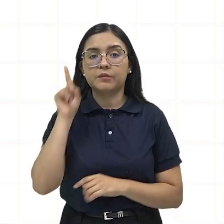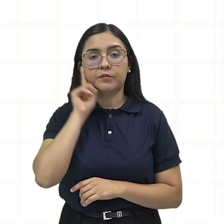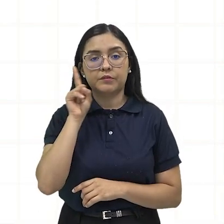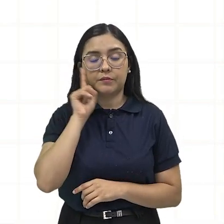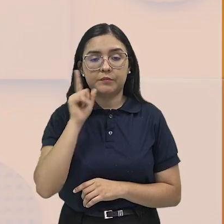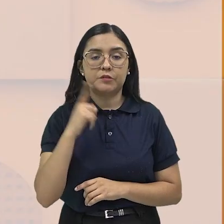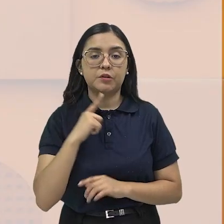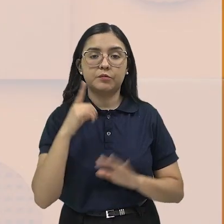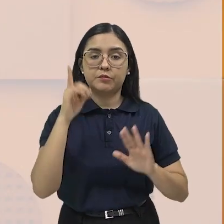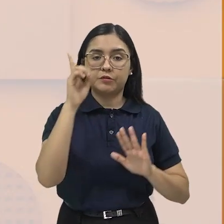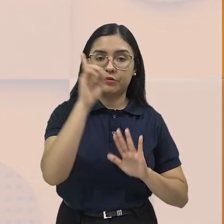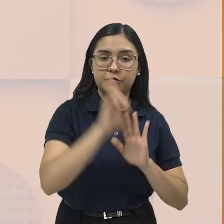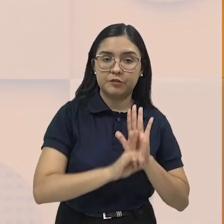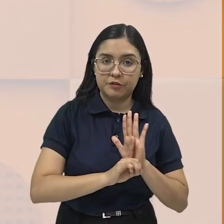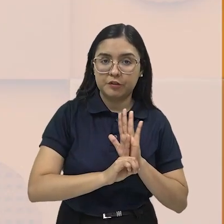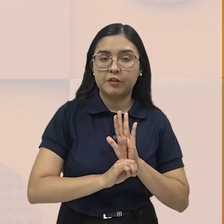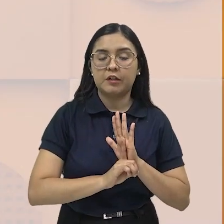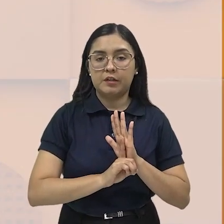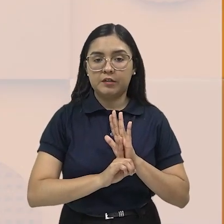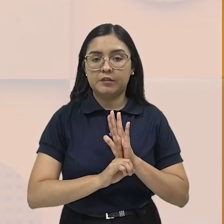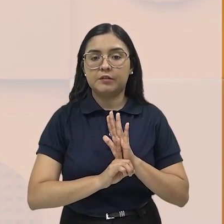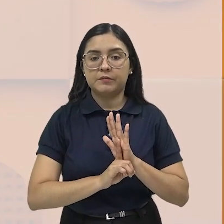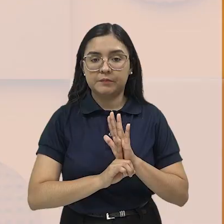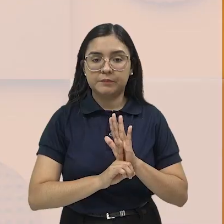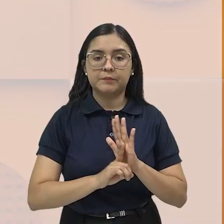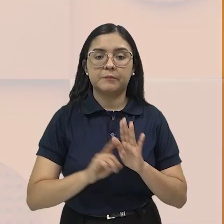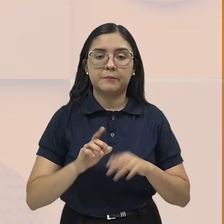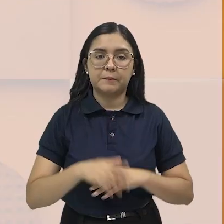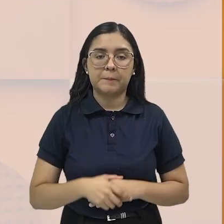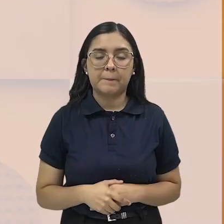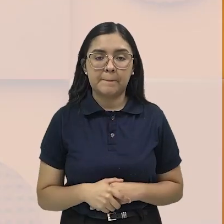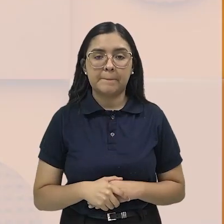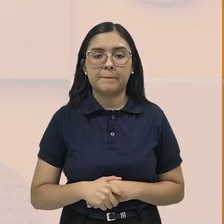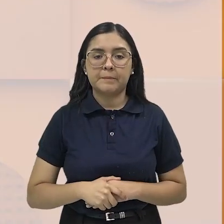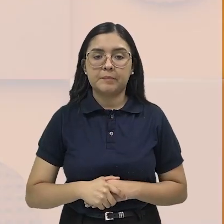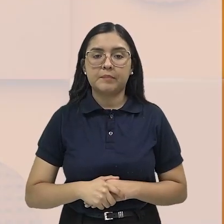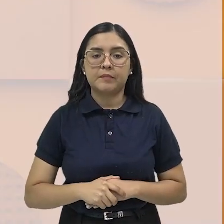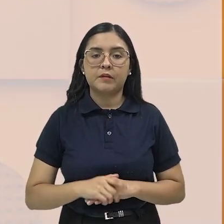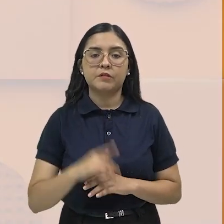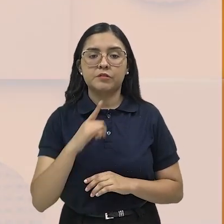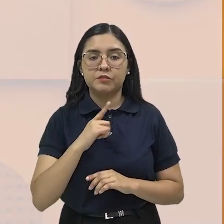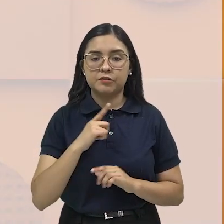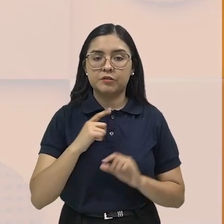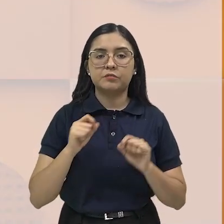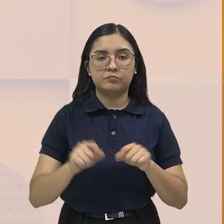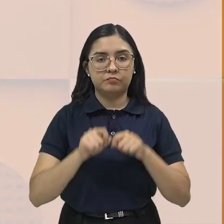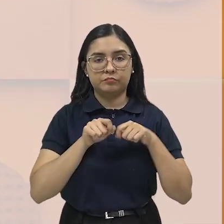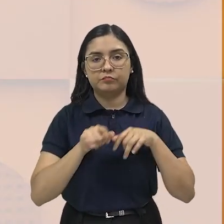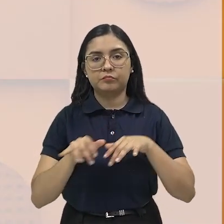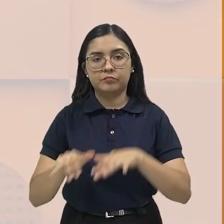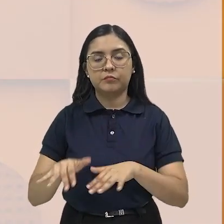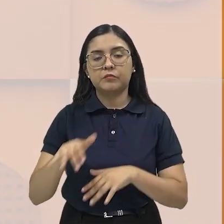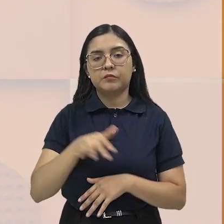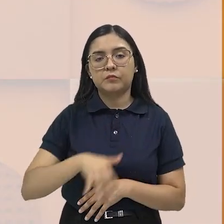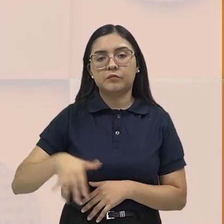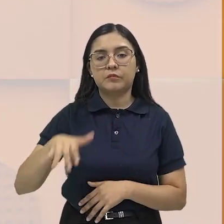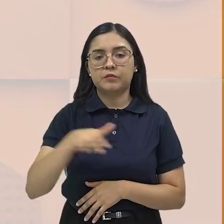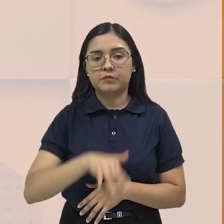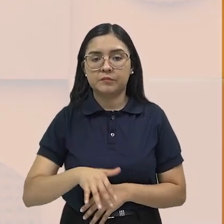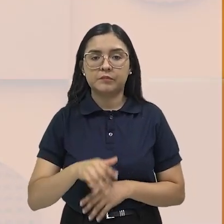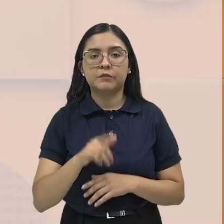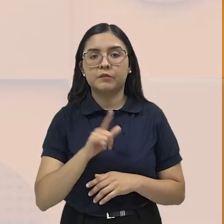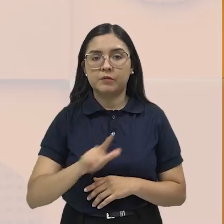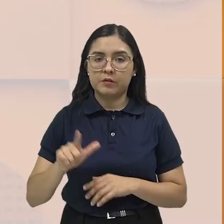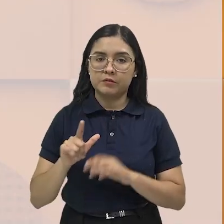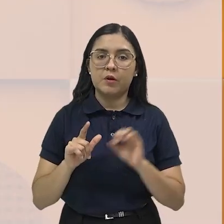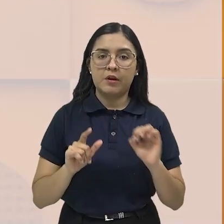tinham ali um direito divino, o chamado destino manifesto, de ocupar o território ali que vai do